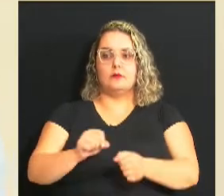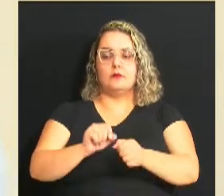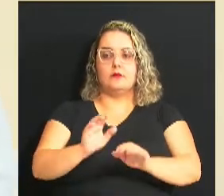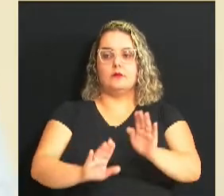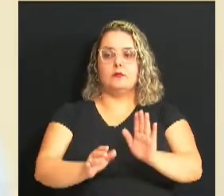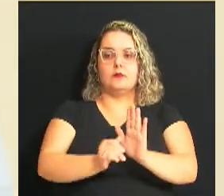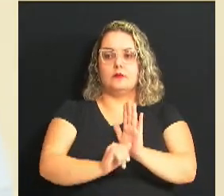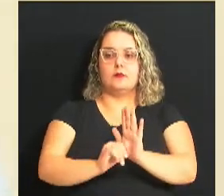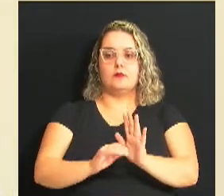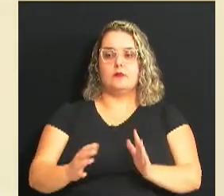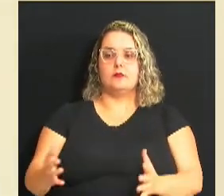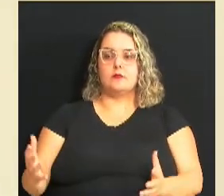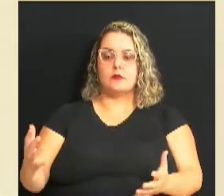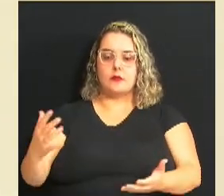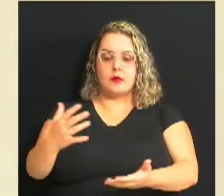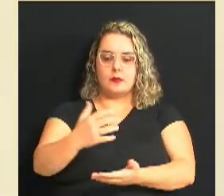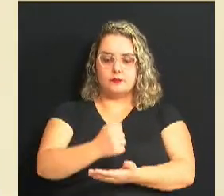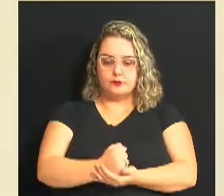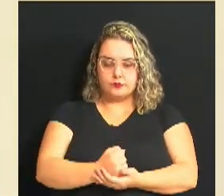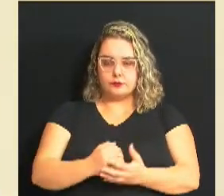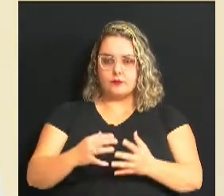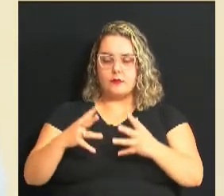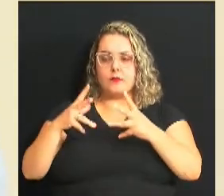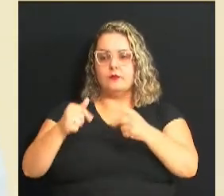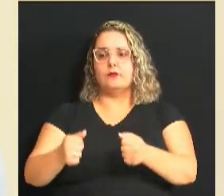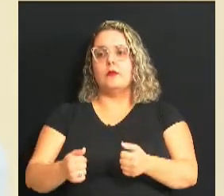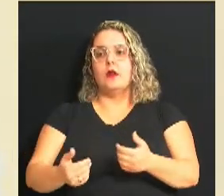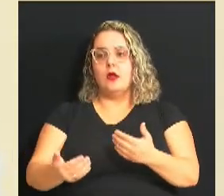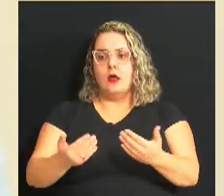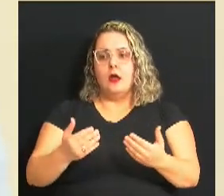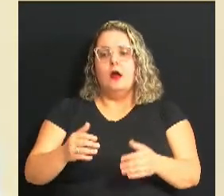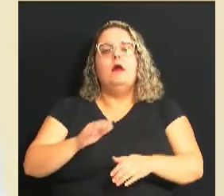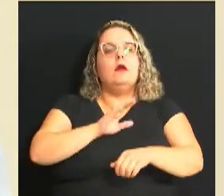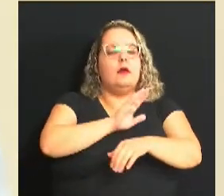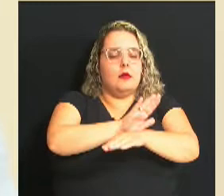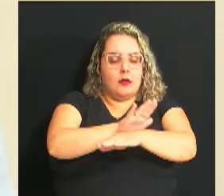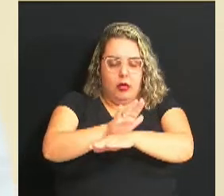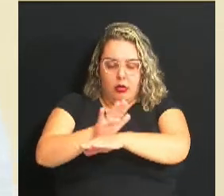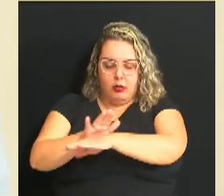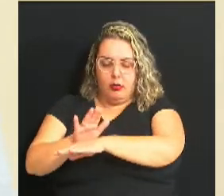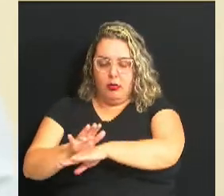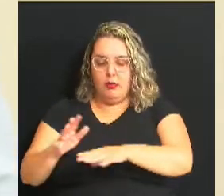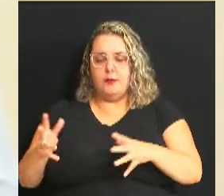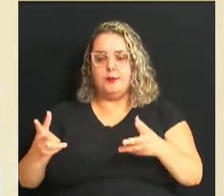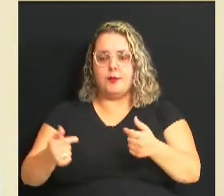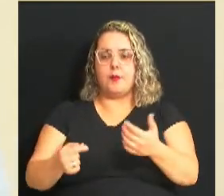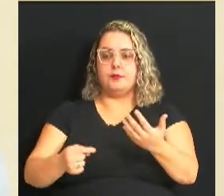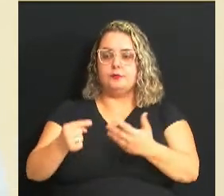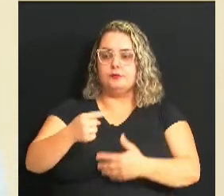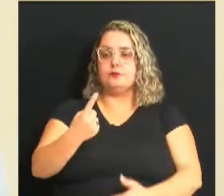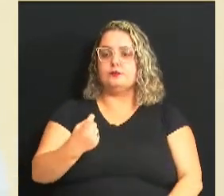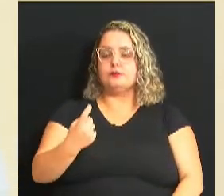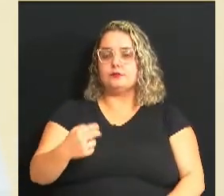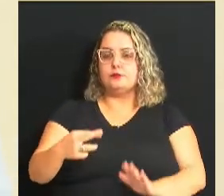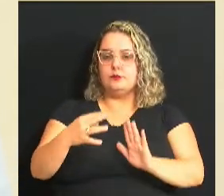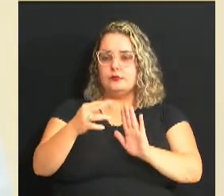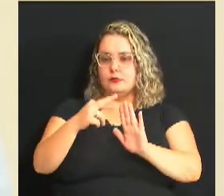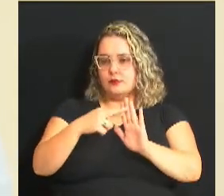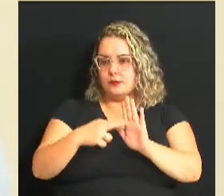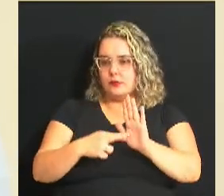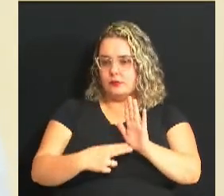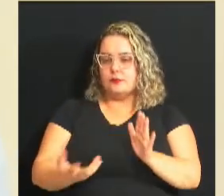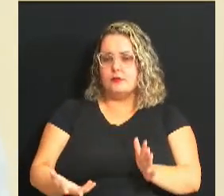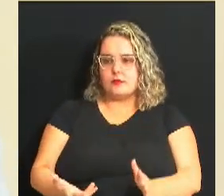receber todo mundo para comparar ao mesmo tempo, poder estabelecer um critério único e garantir que não é quem